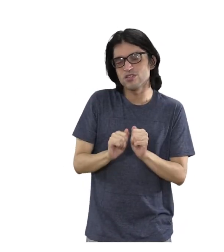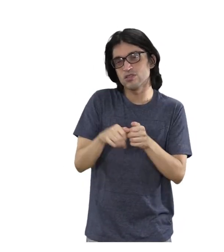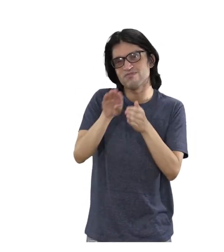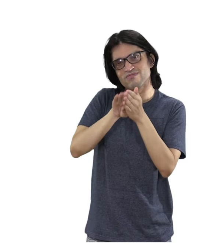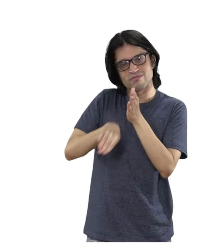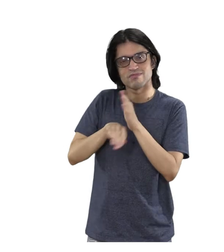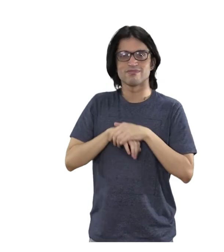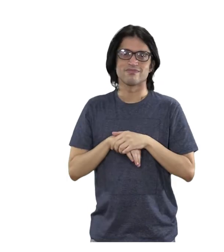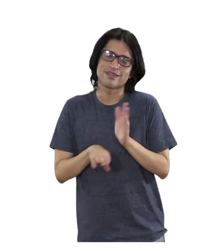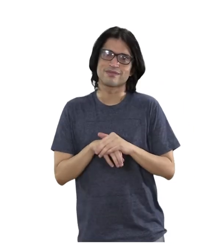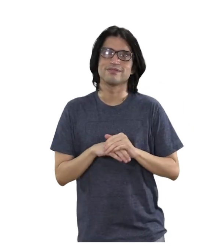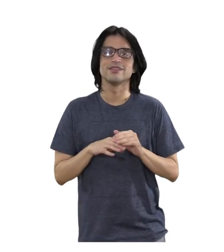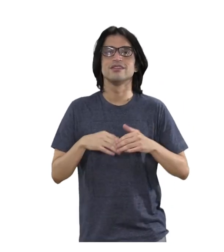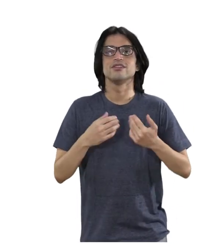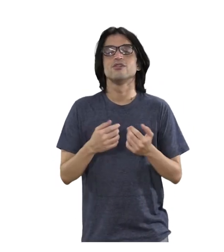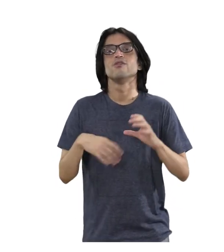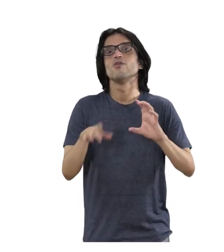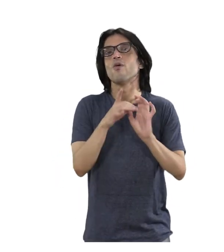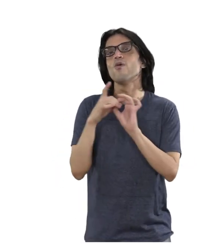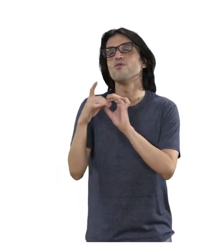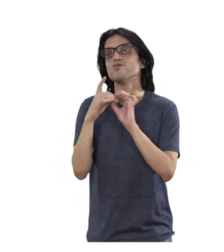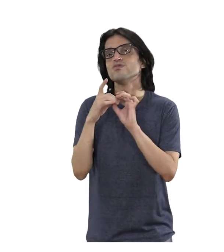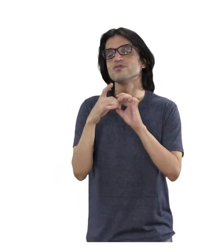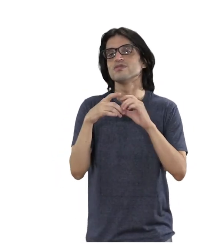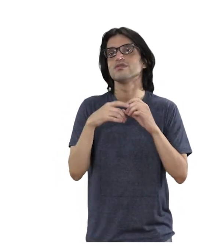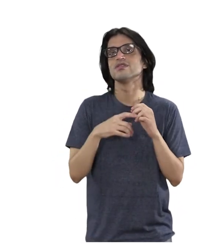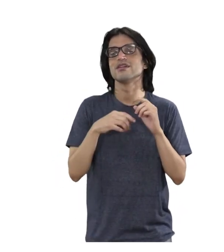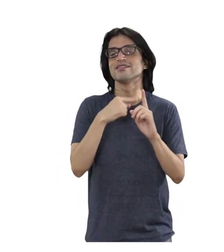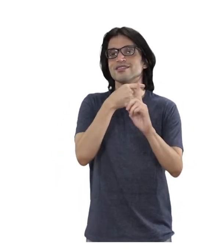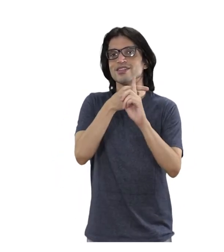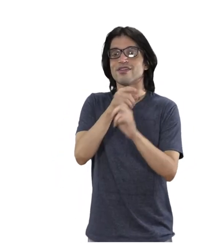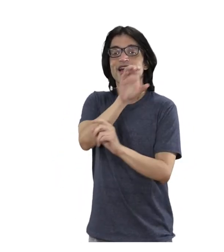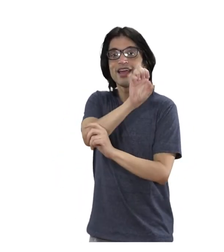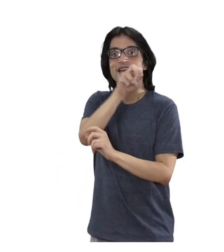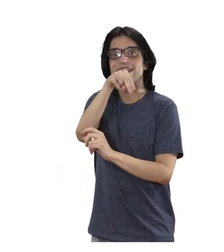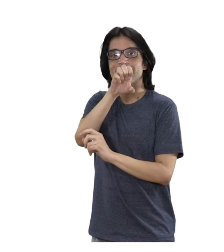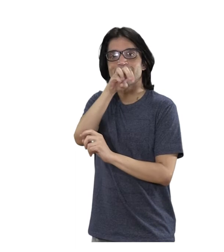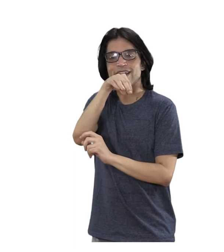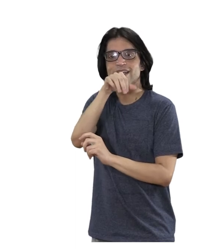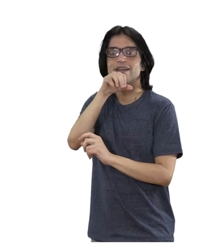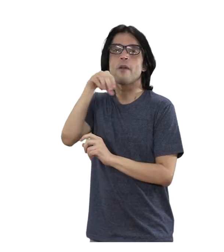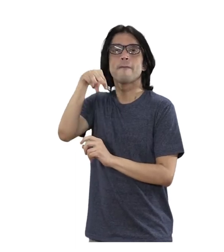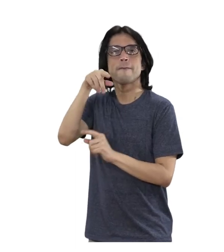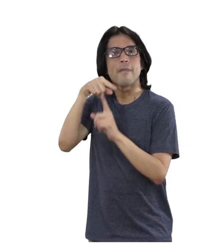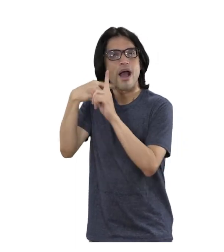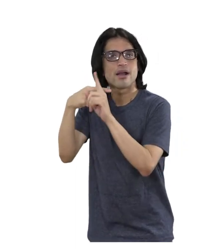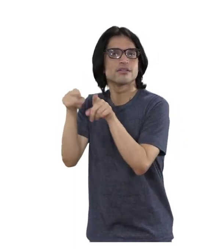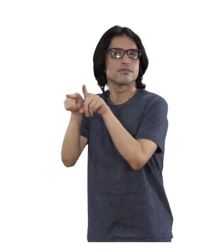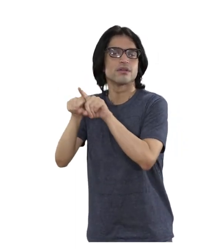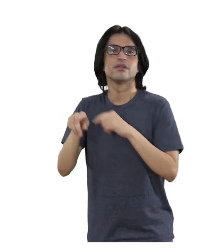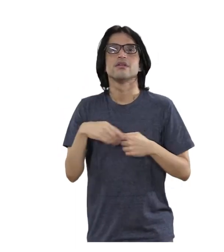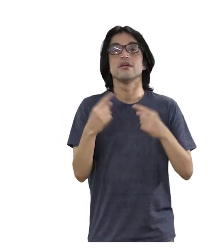somente nem o carro. São conjunções aditivas e nem mais também. A